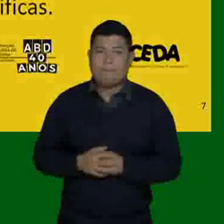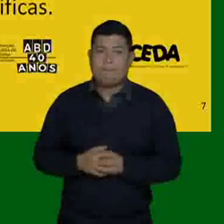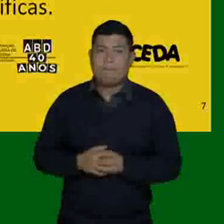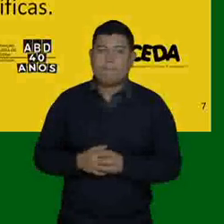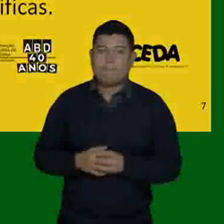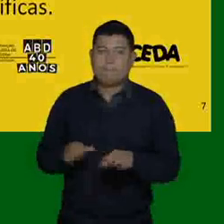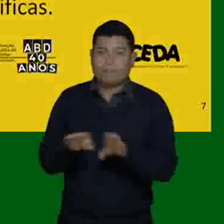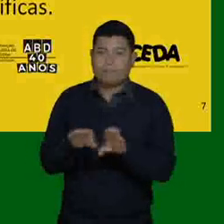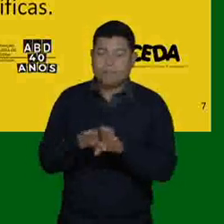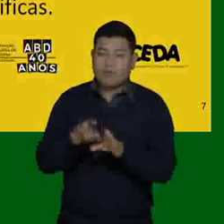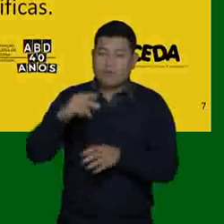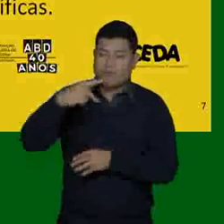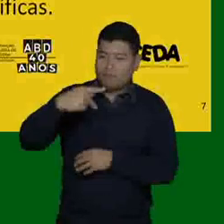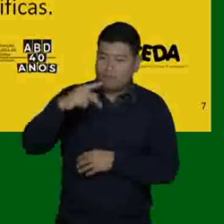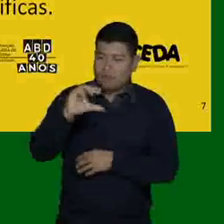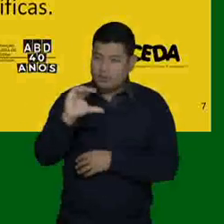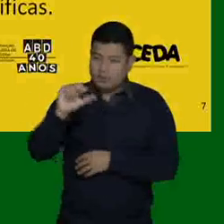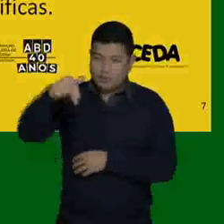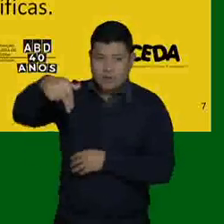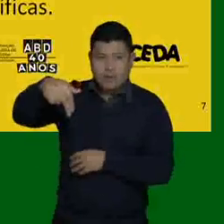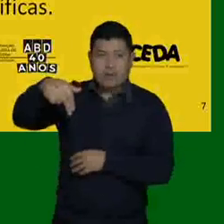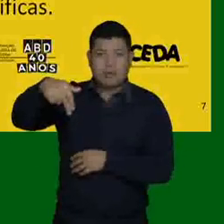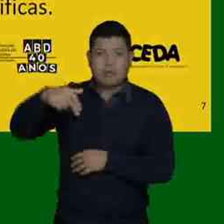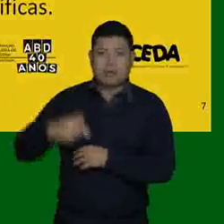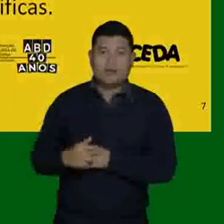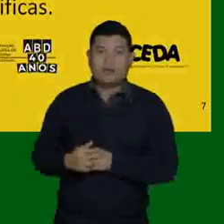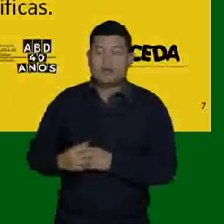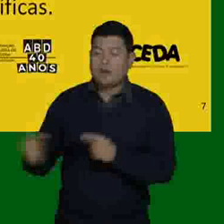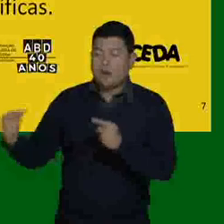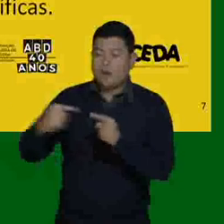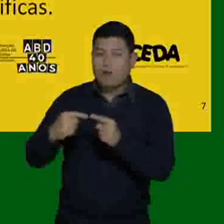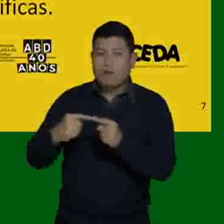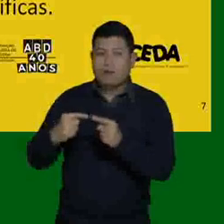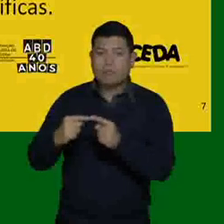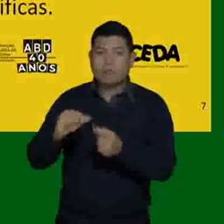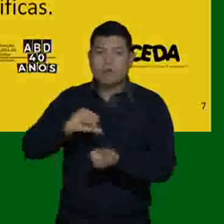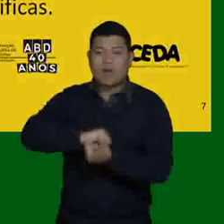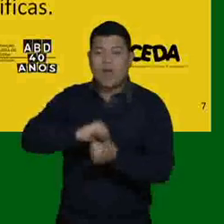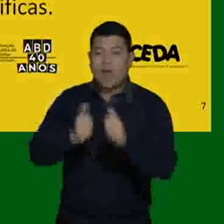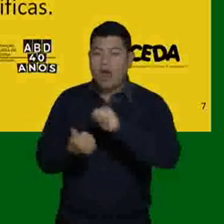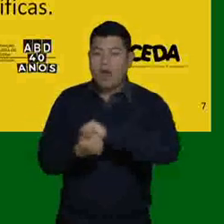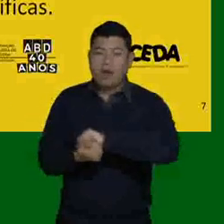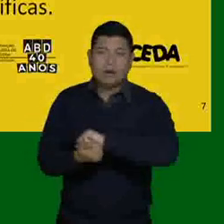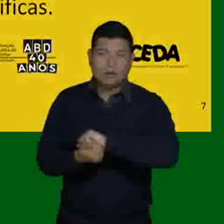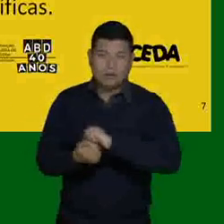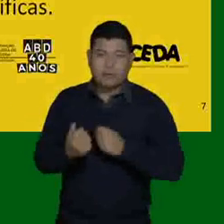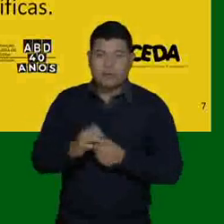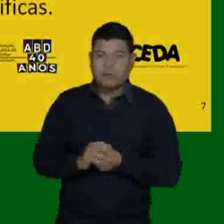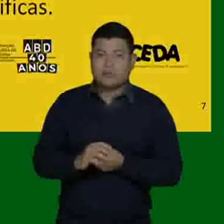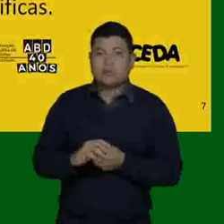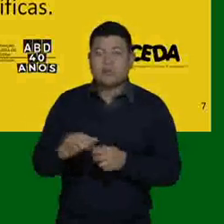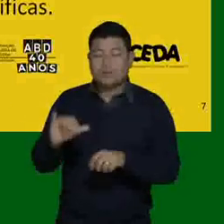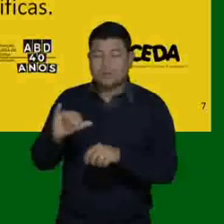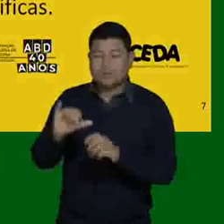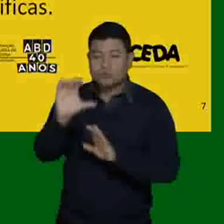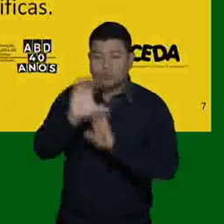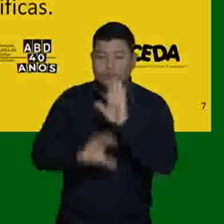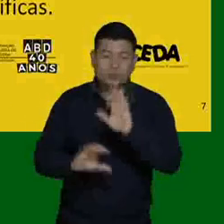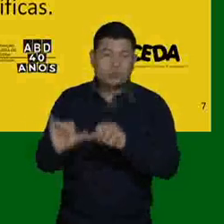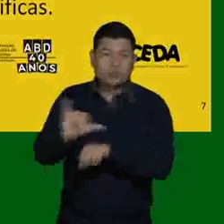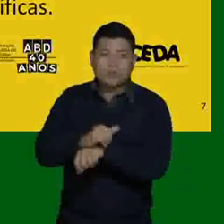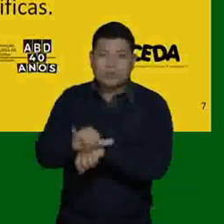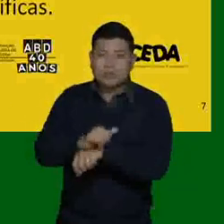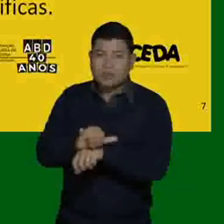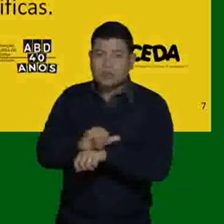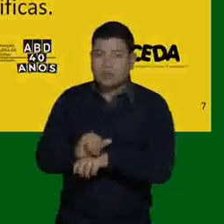parâmetros curriculares nacionais que fala de adaptações curriculares estratégias para educa a de alunos